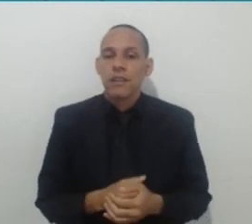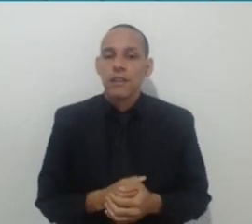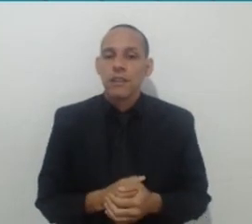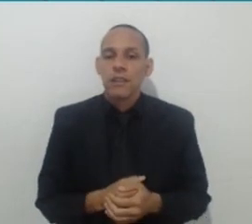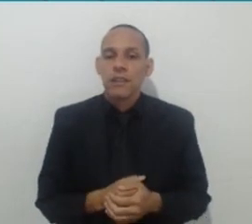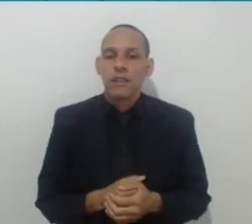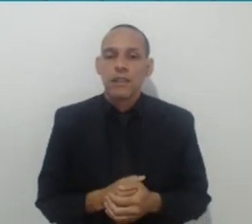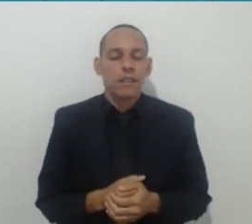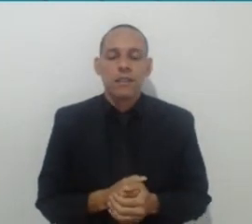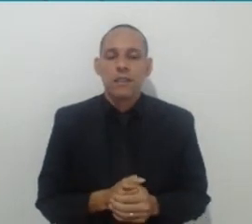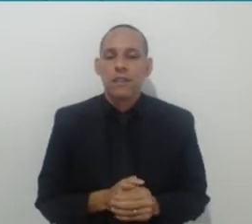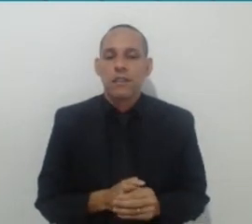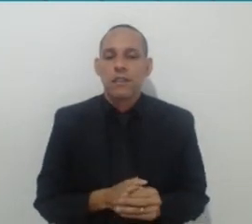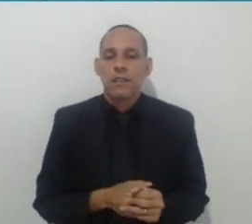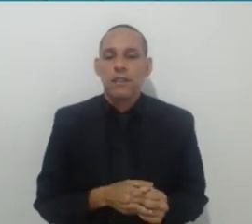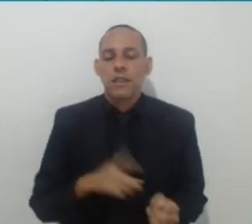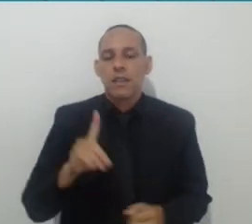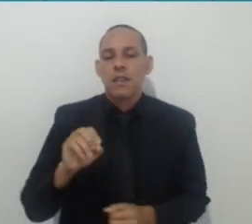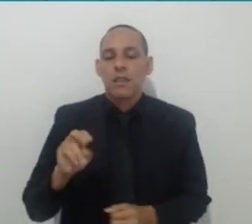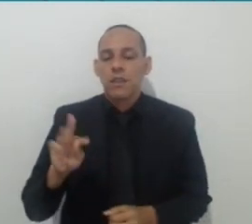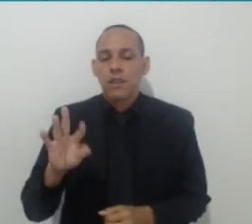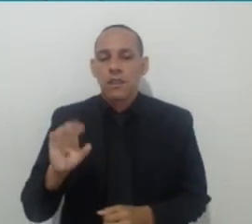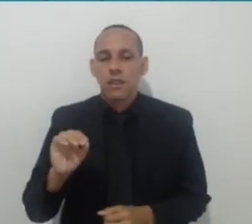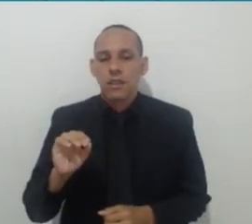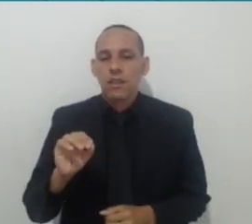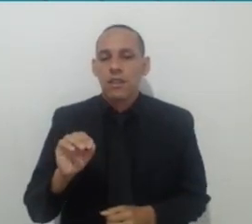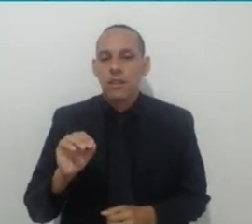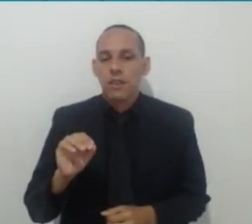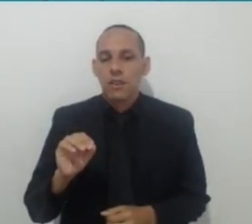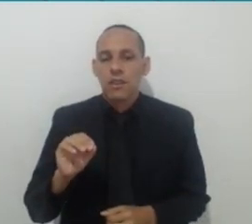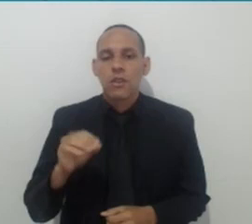competência desse juízo estadual,